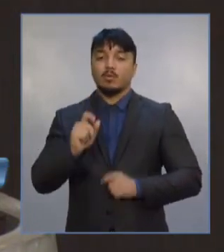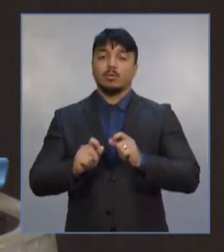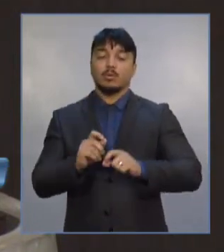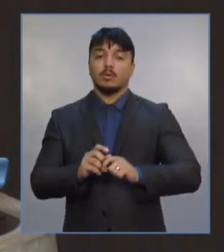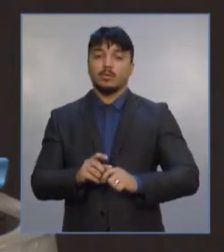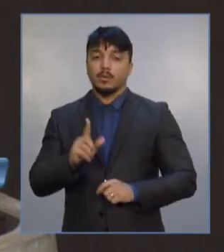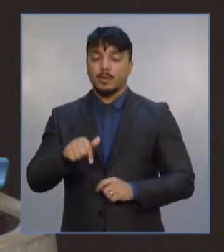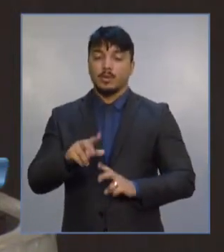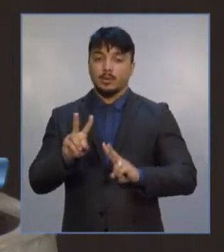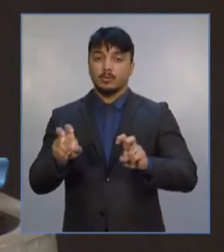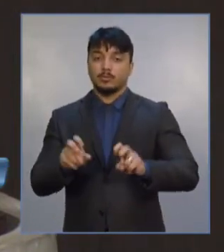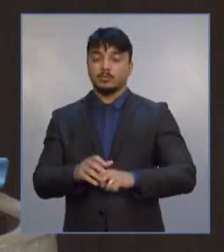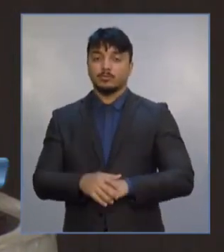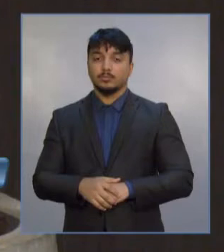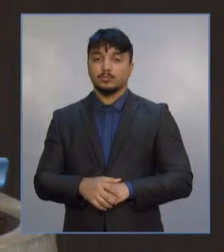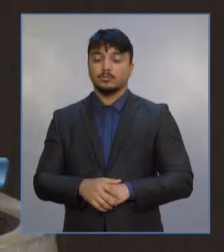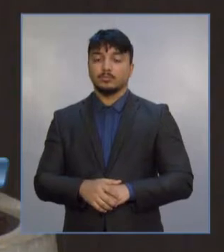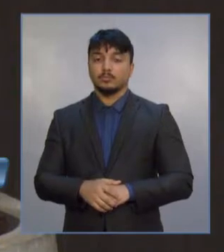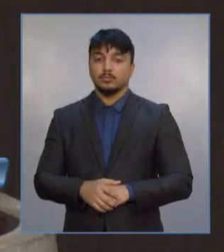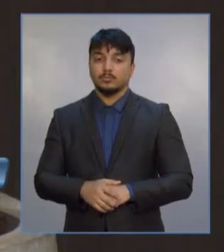falarmos